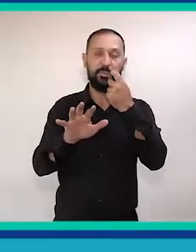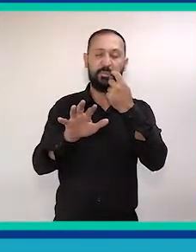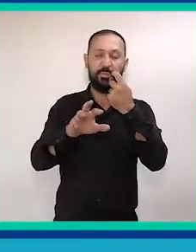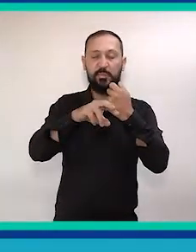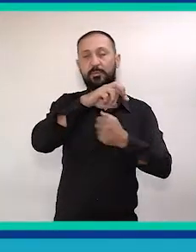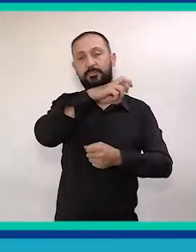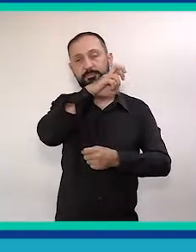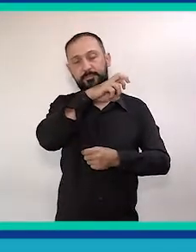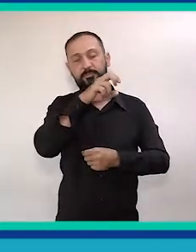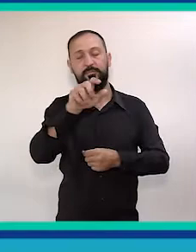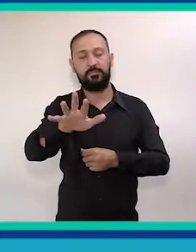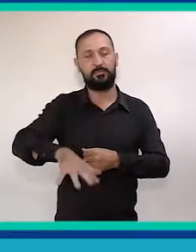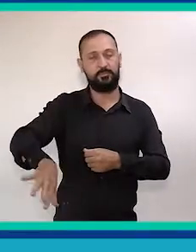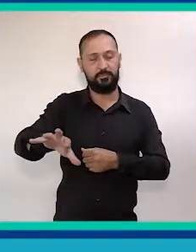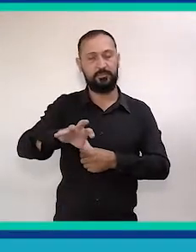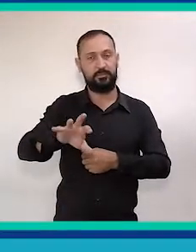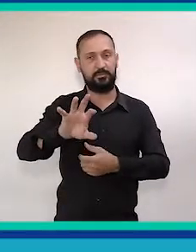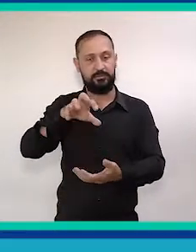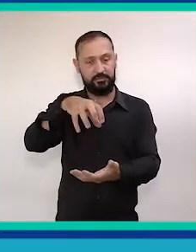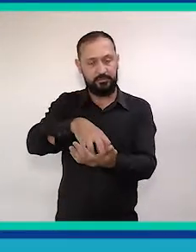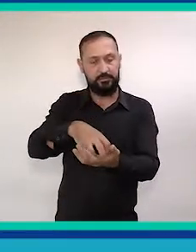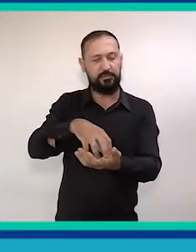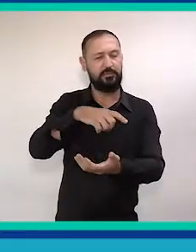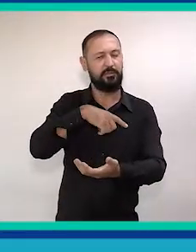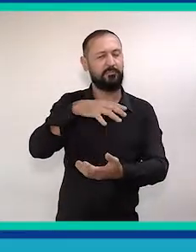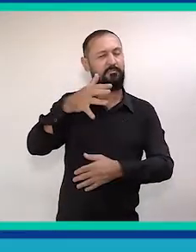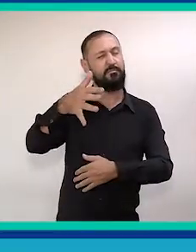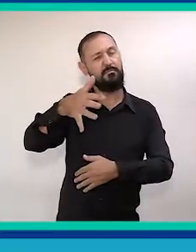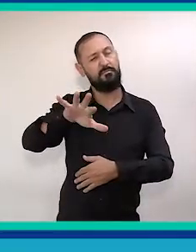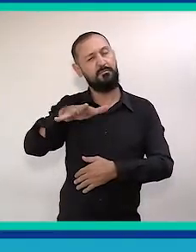total do serpentário, a gente